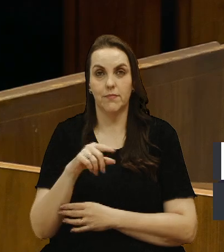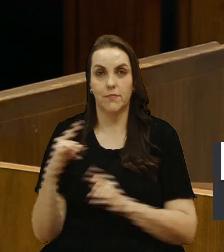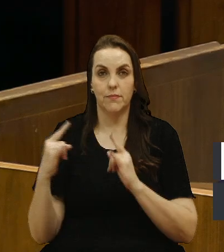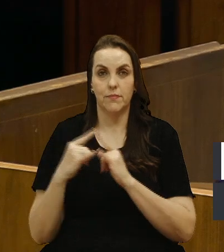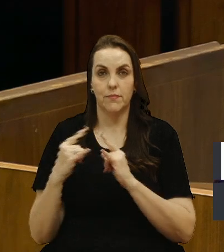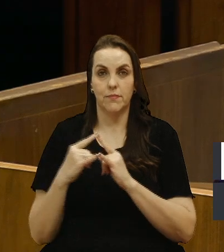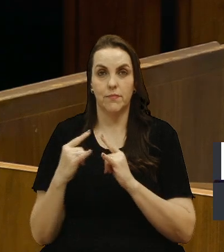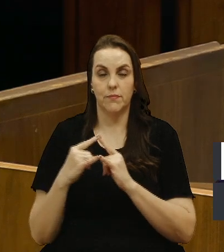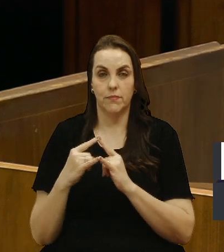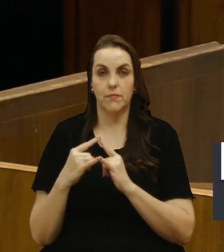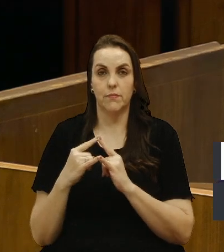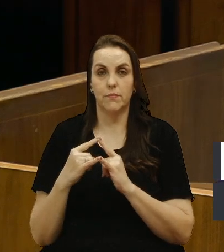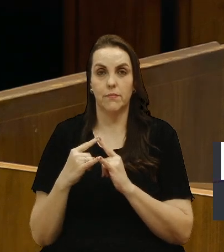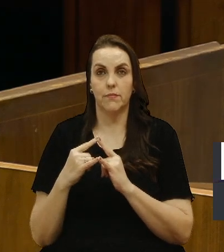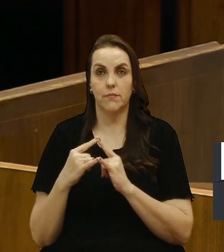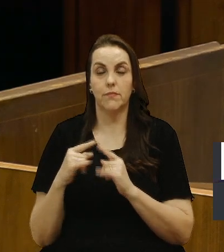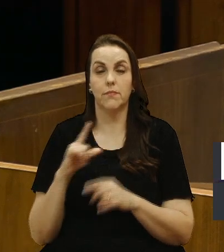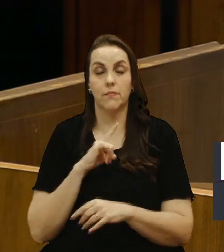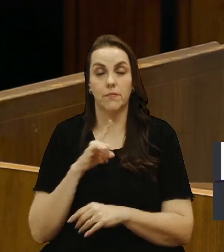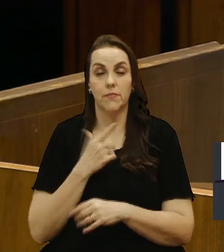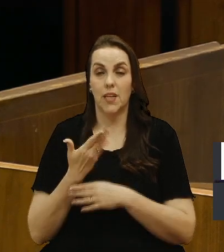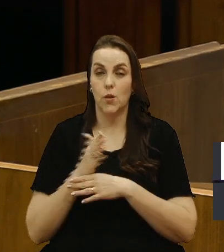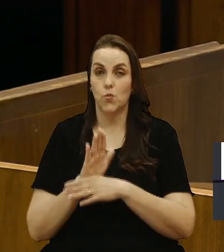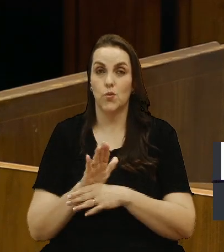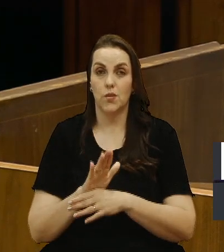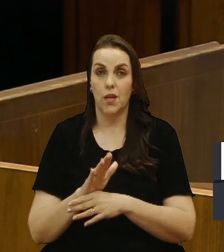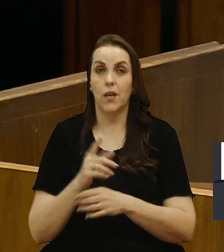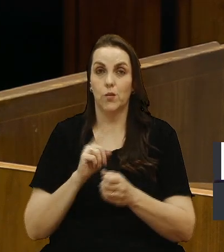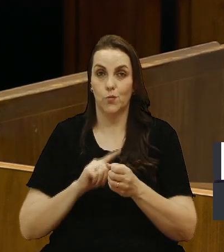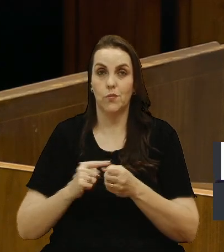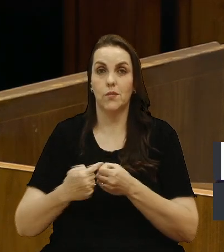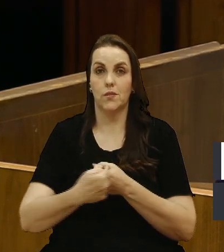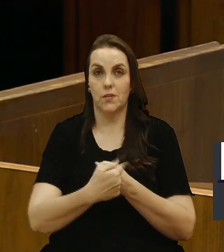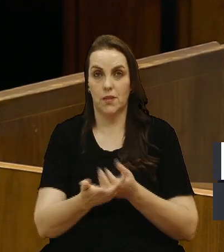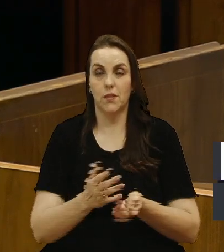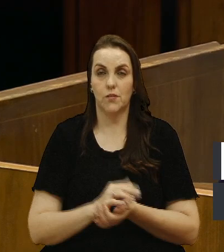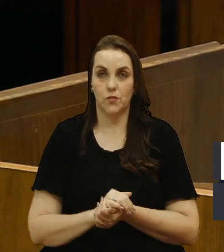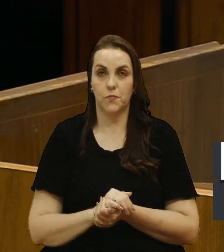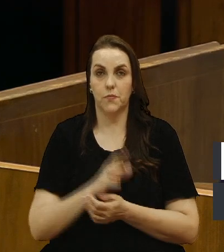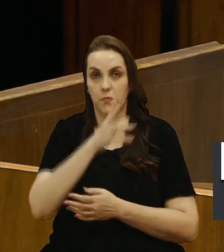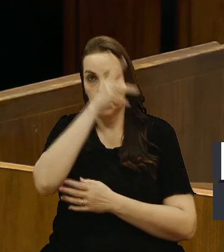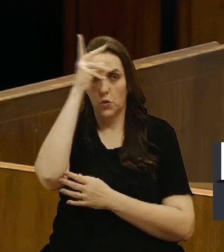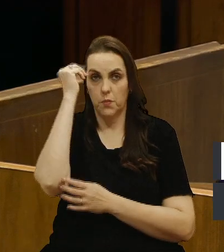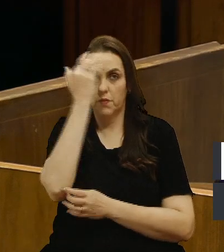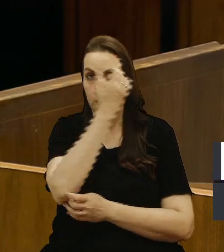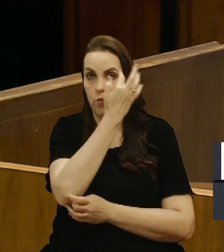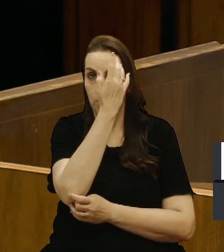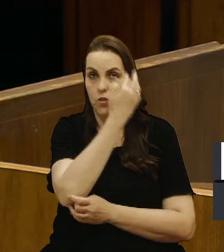entidade que tem ajudado muito a nossa cidade. O prefeito Adiló,